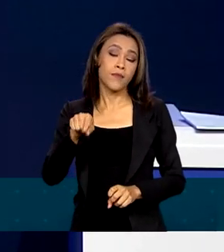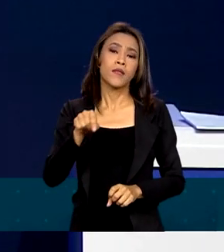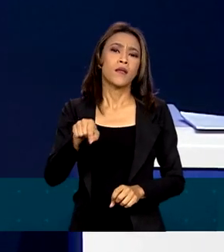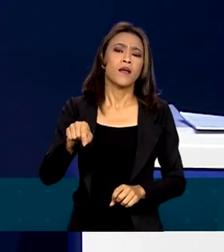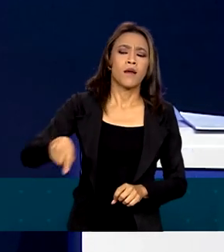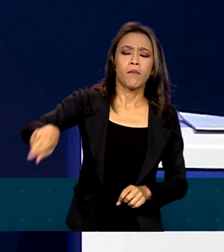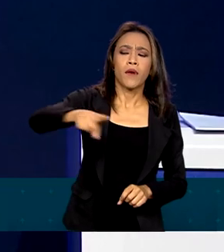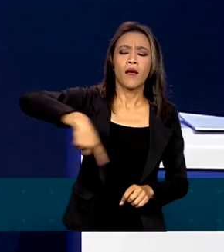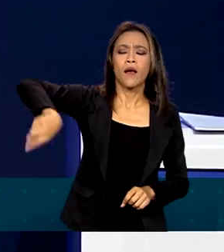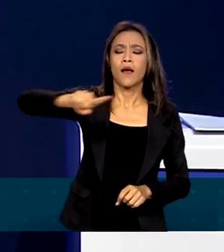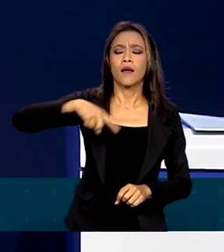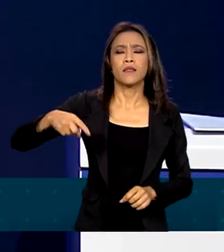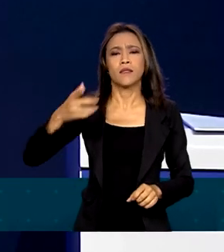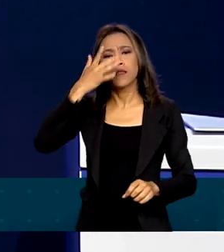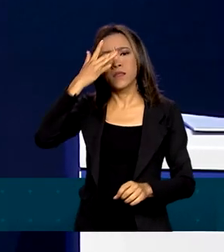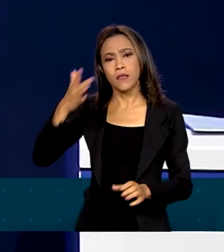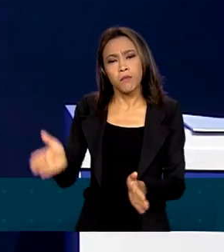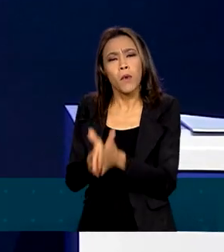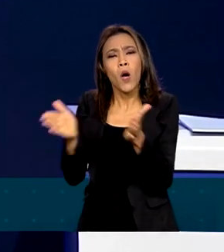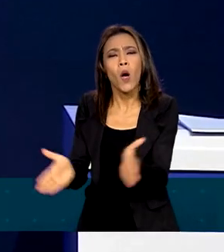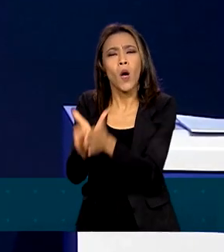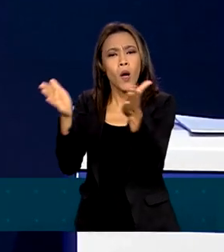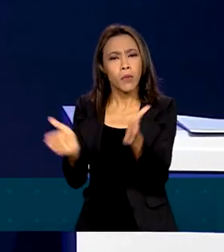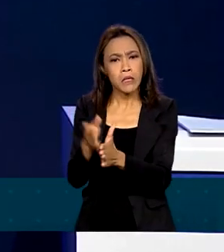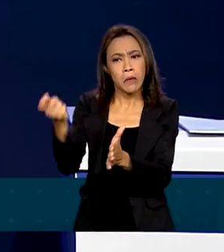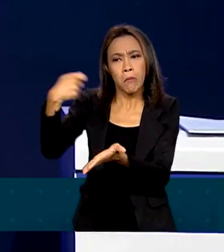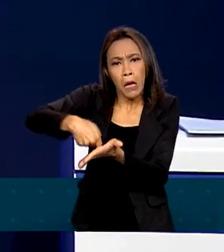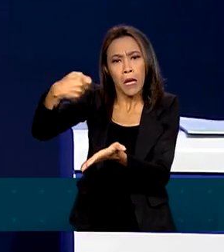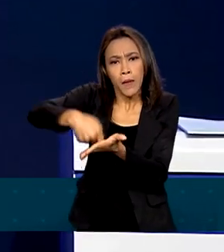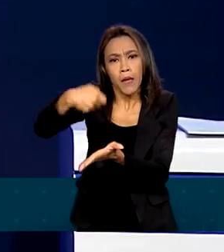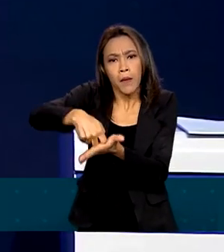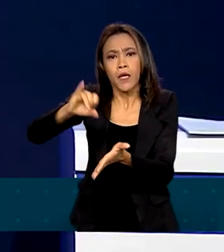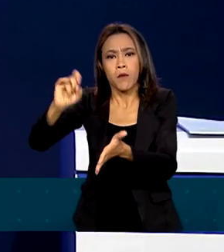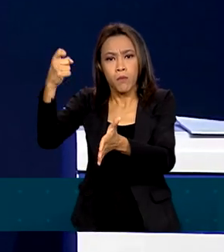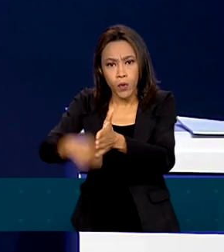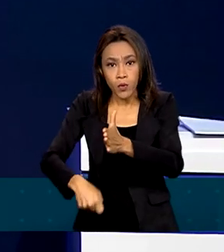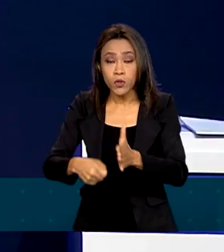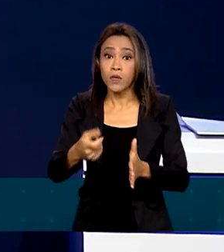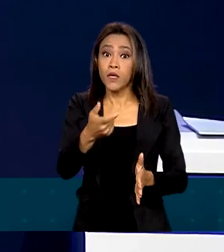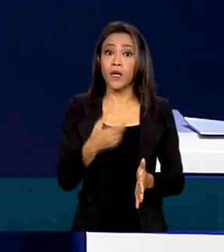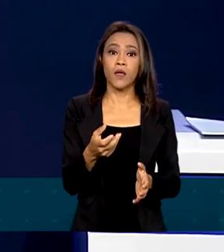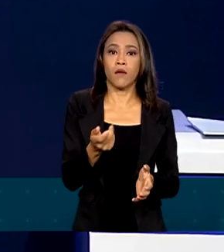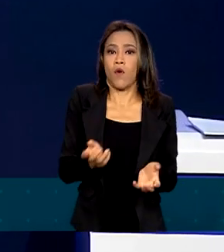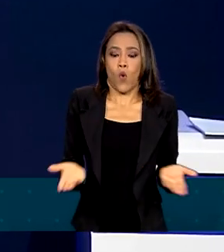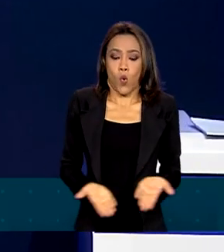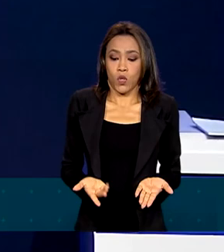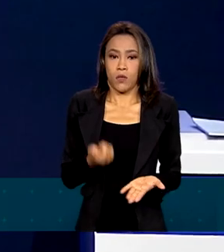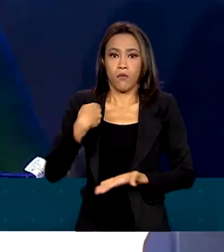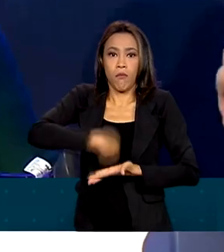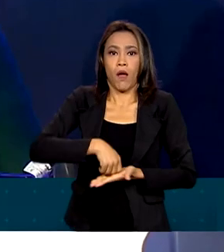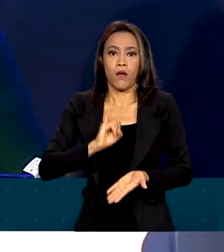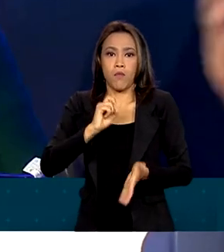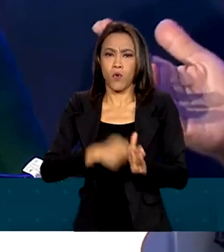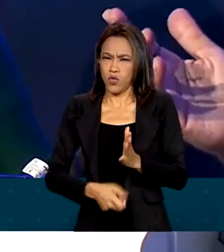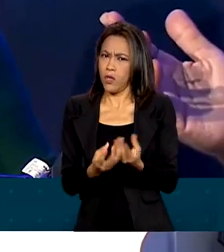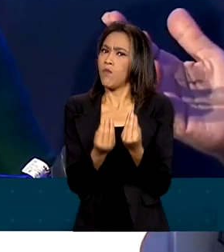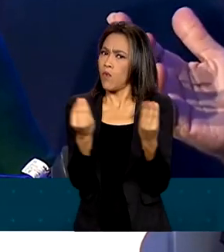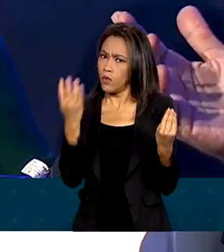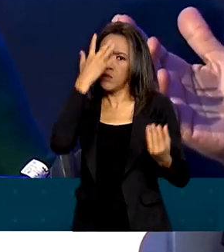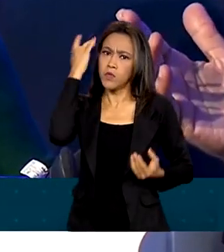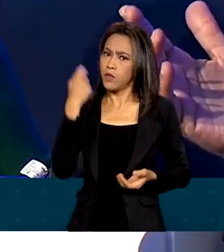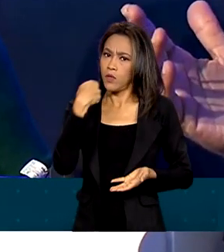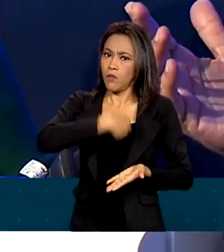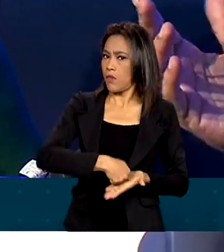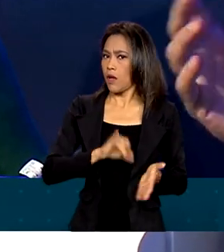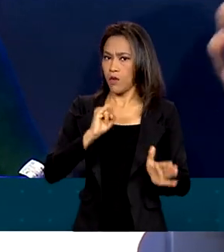camadas mais pobres do Imposto e para onerar quem hoje não para imposto muita gente no Brasil acho que não paga